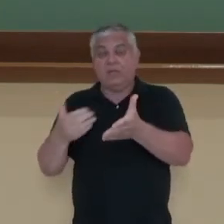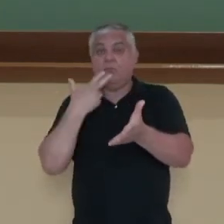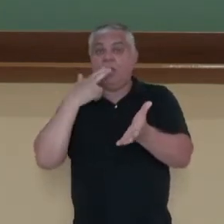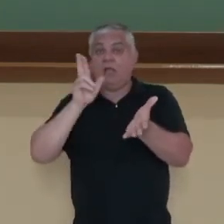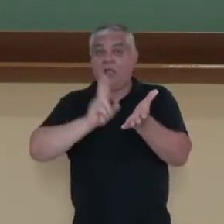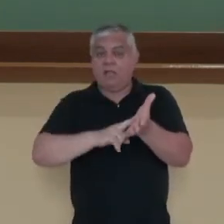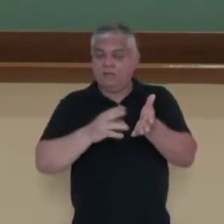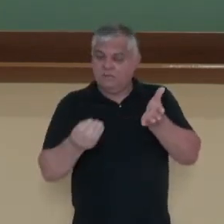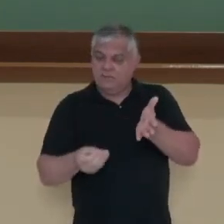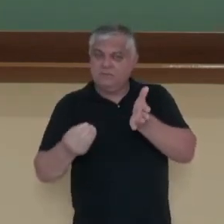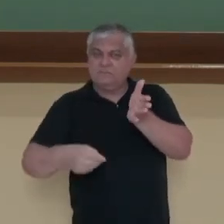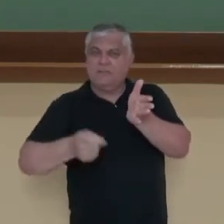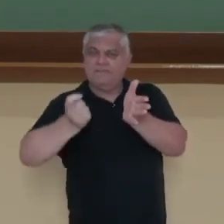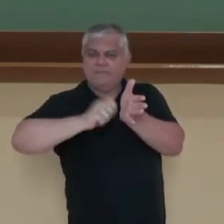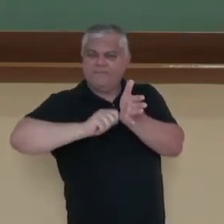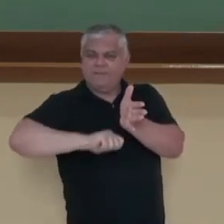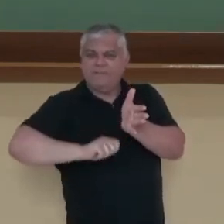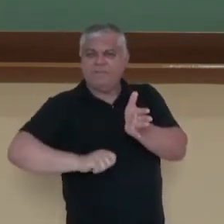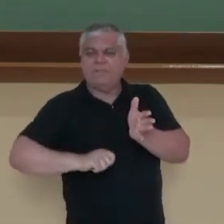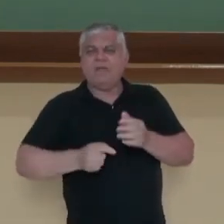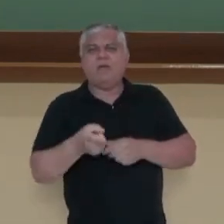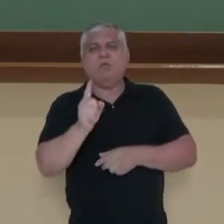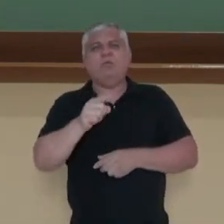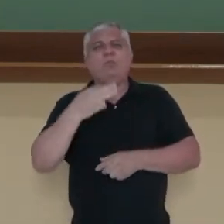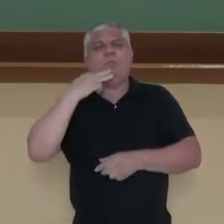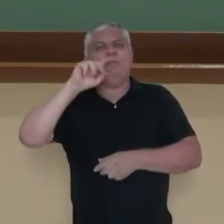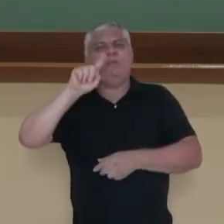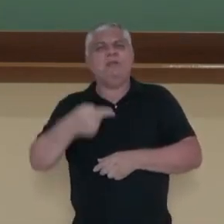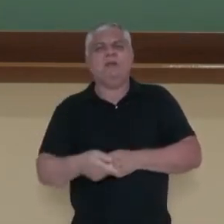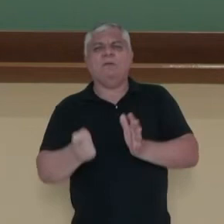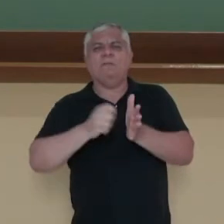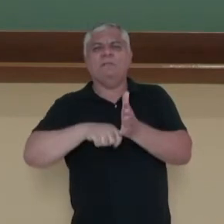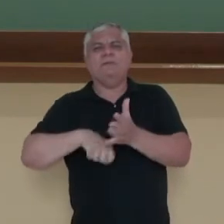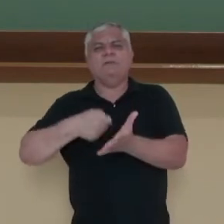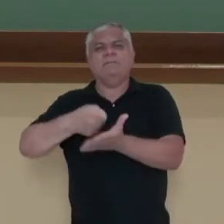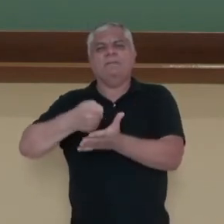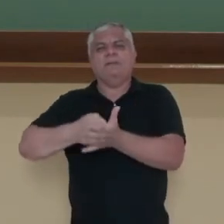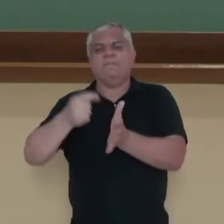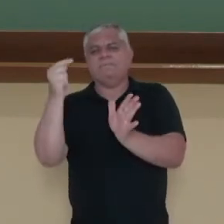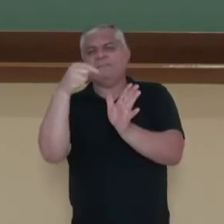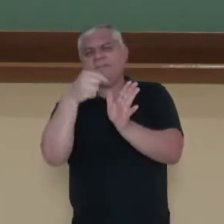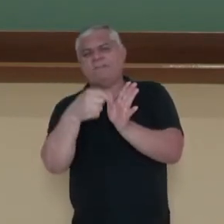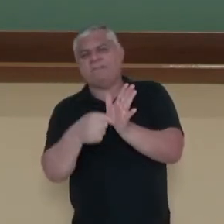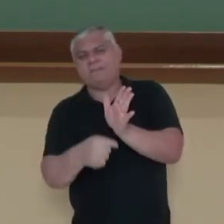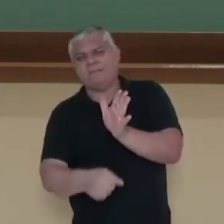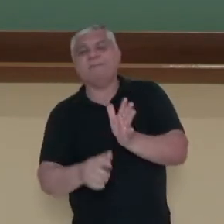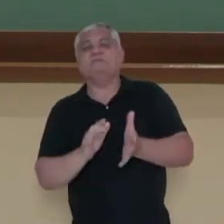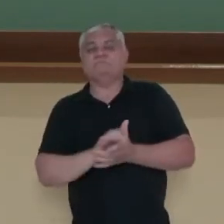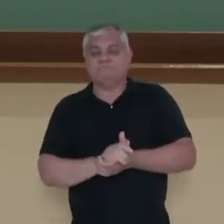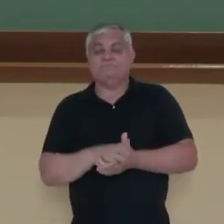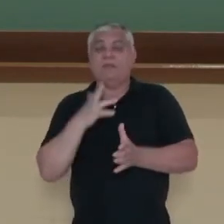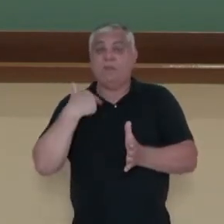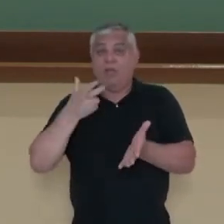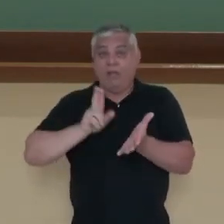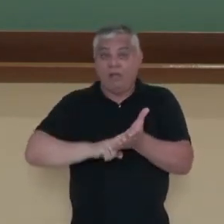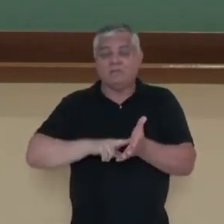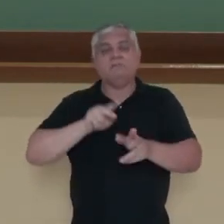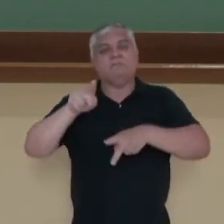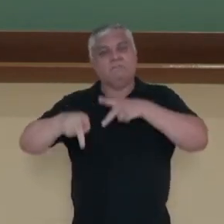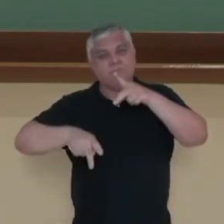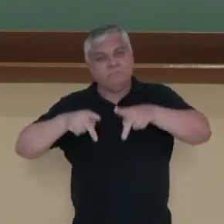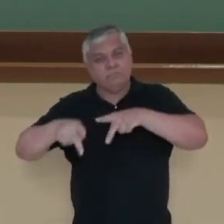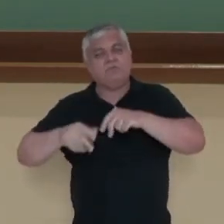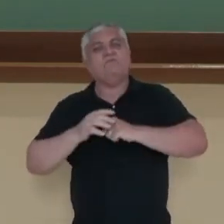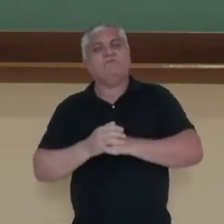com mais de 1 milhão de assinaturas contendo as suas exigências. A carta do povo, né? Então eles vão defender